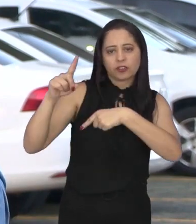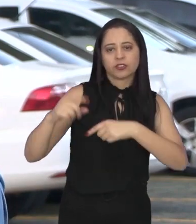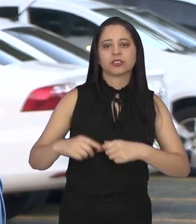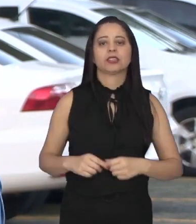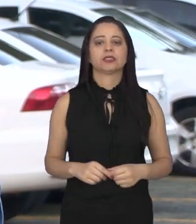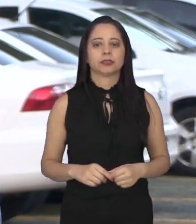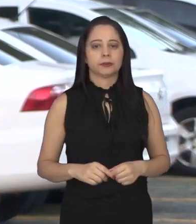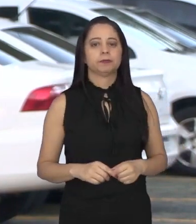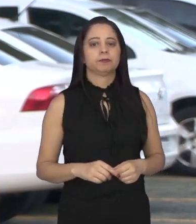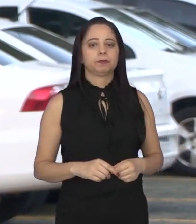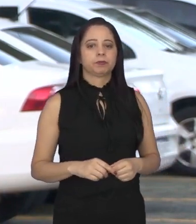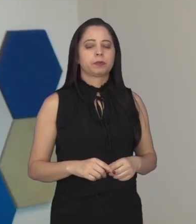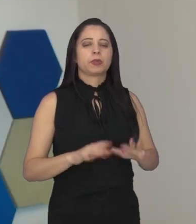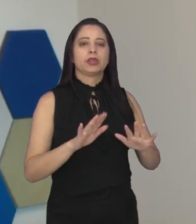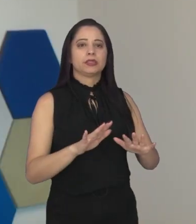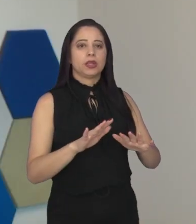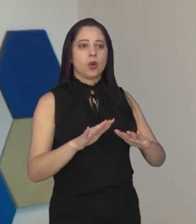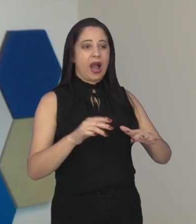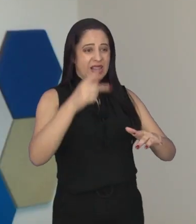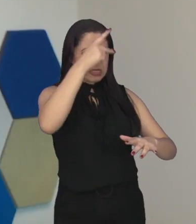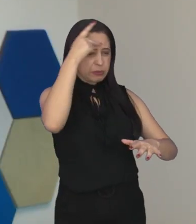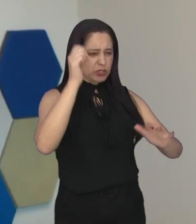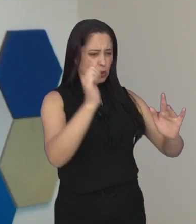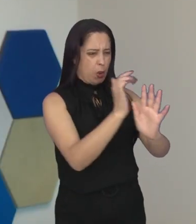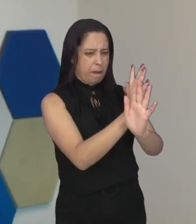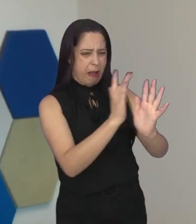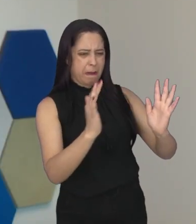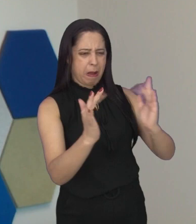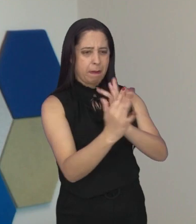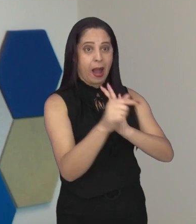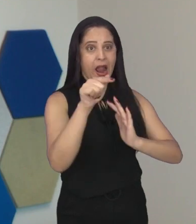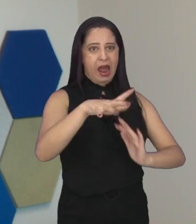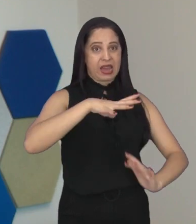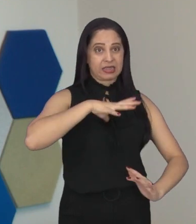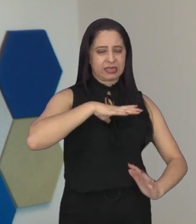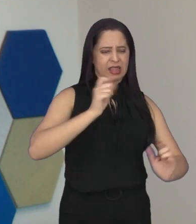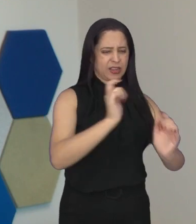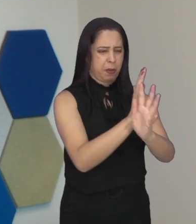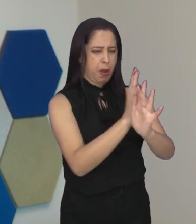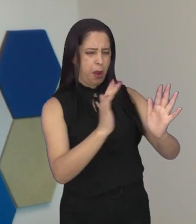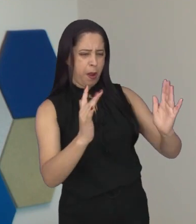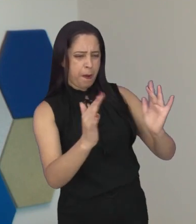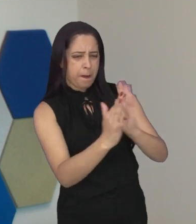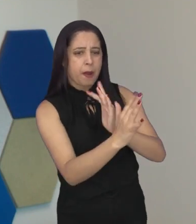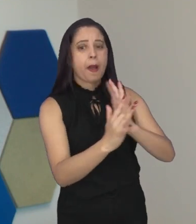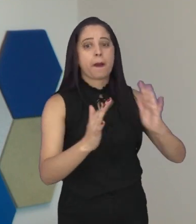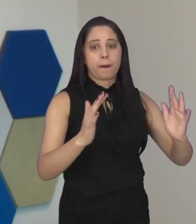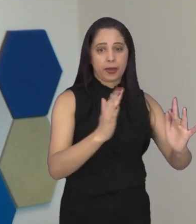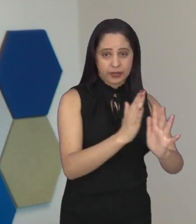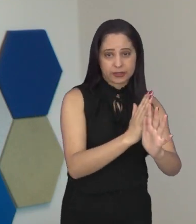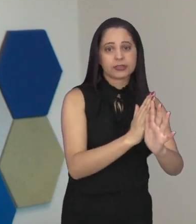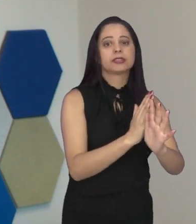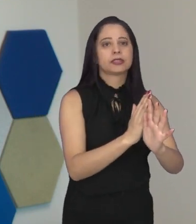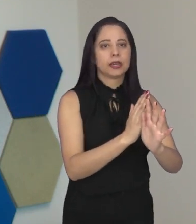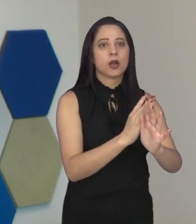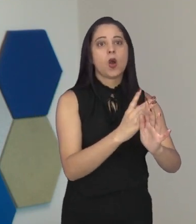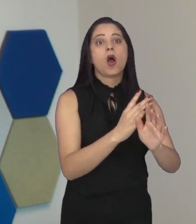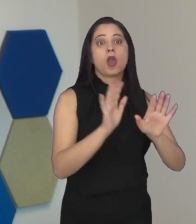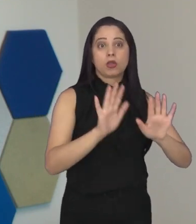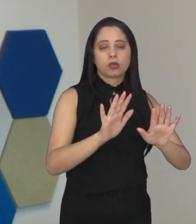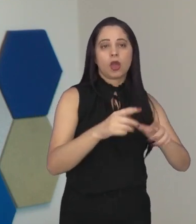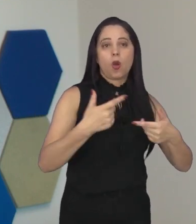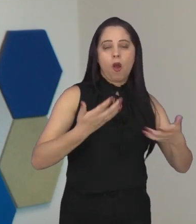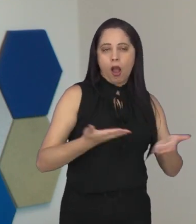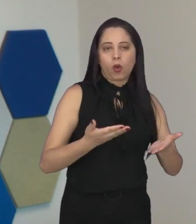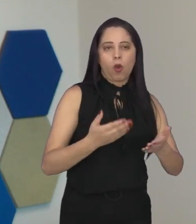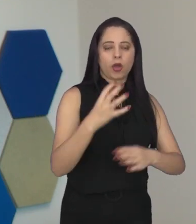tecnologia chegue para a população. O fluxo de pessoas é muito maior no centro da cidade. Como eu tenho embarcado